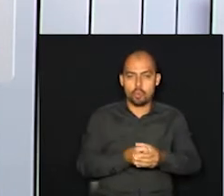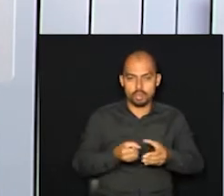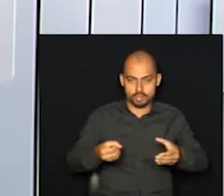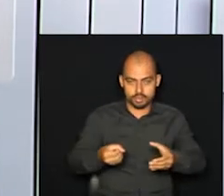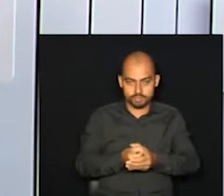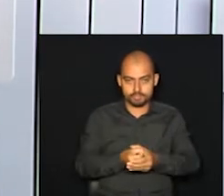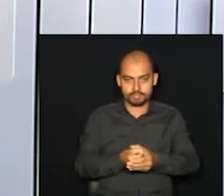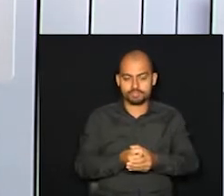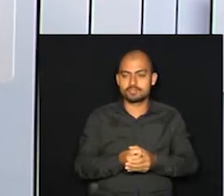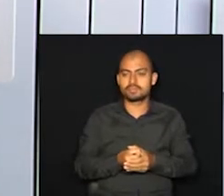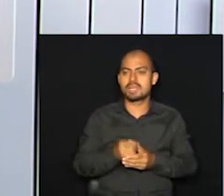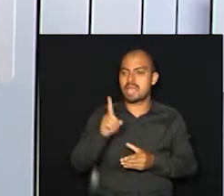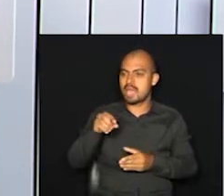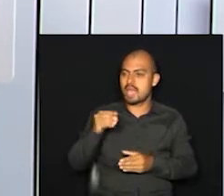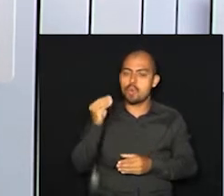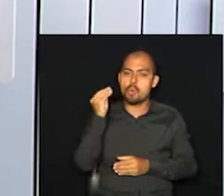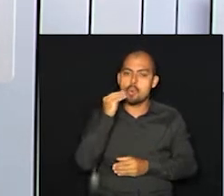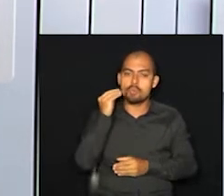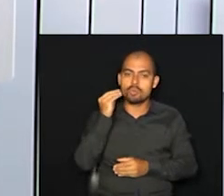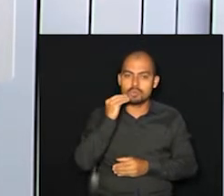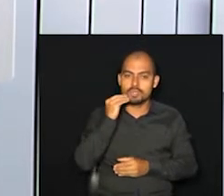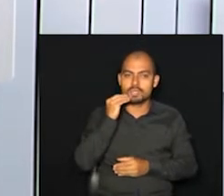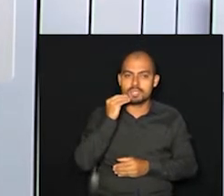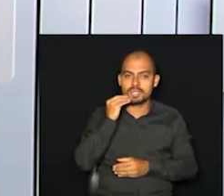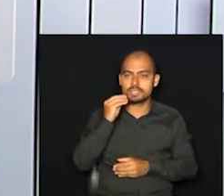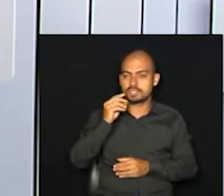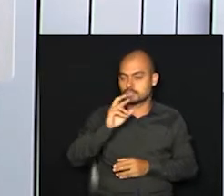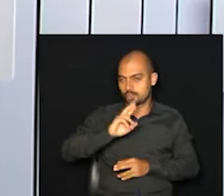uma oportunidade e não um privilégio?